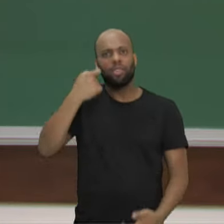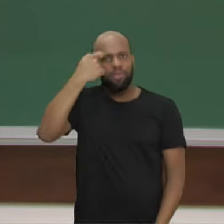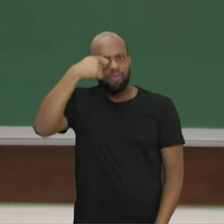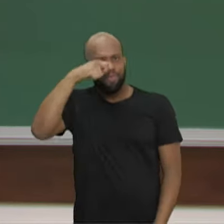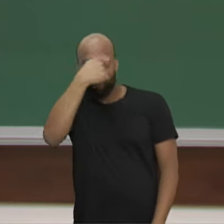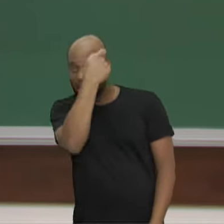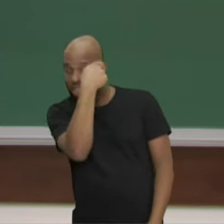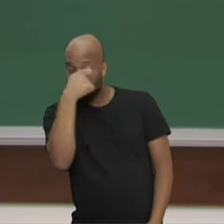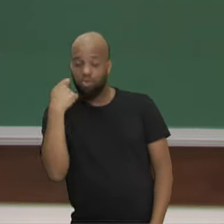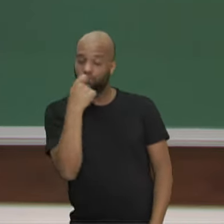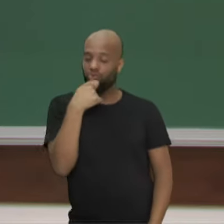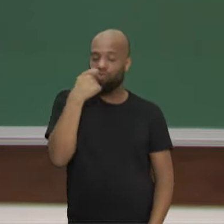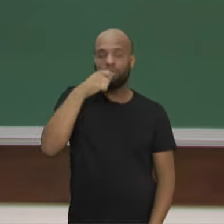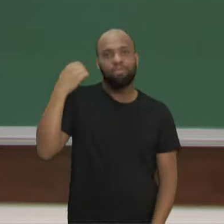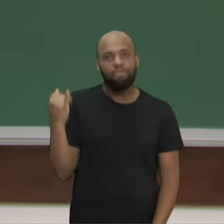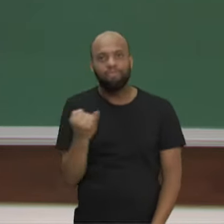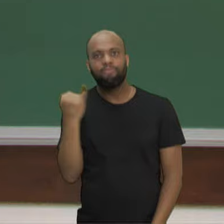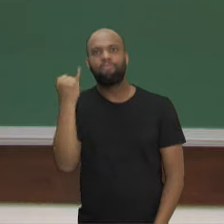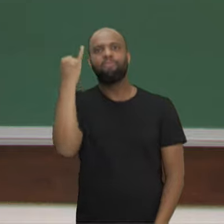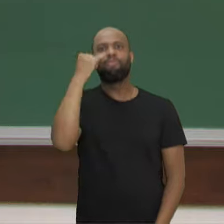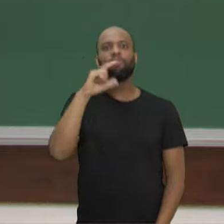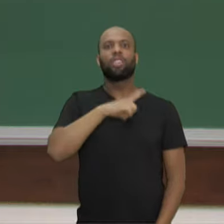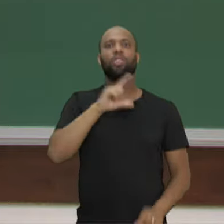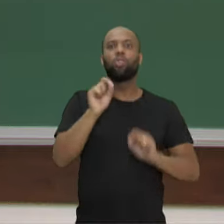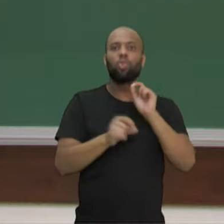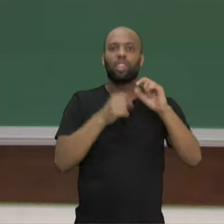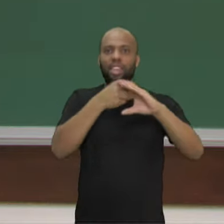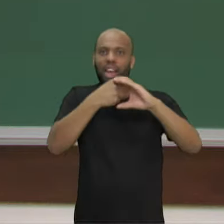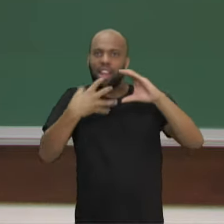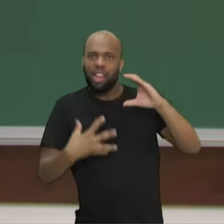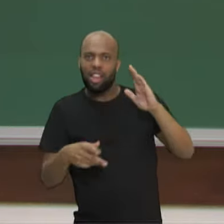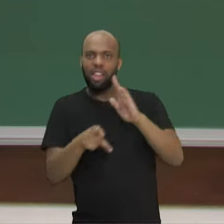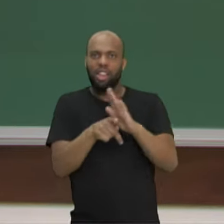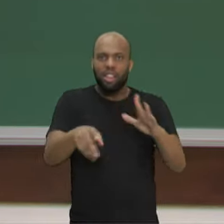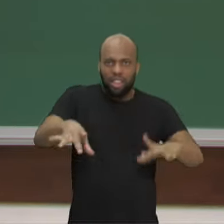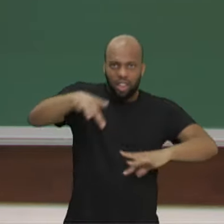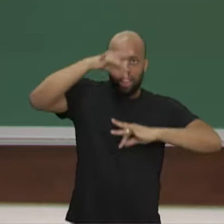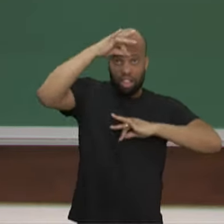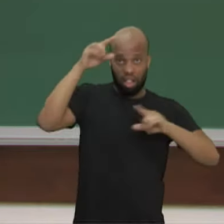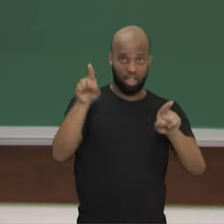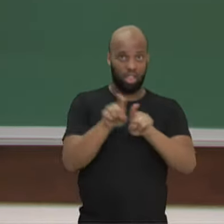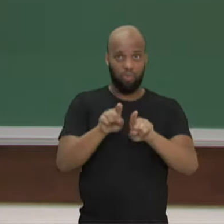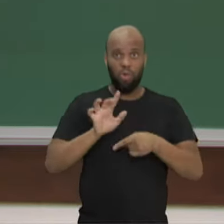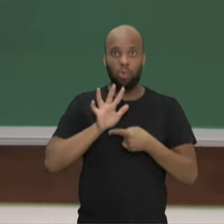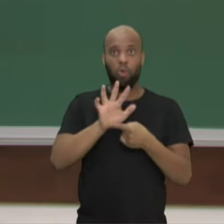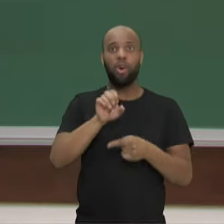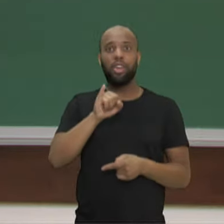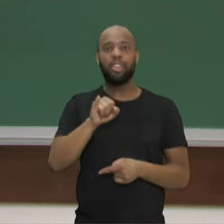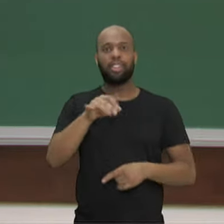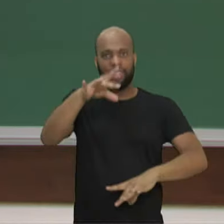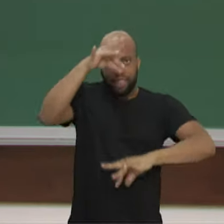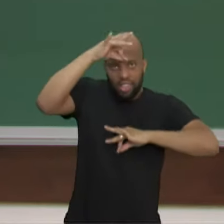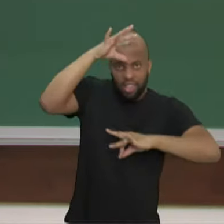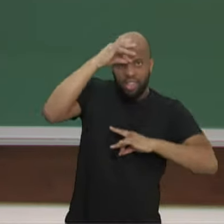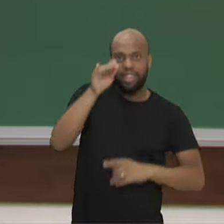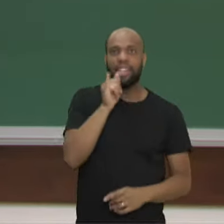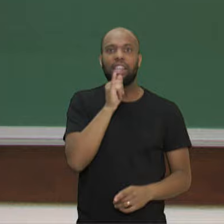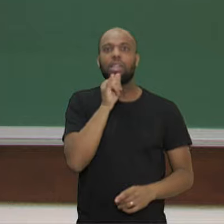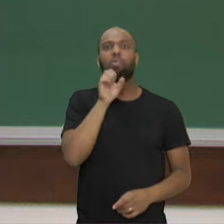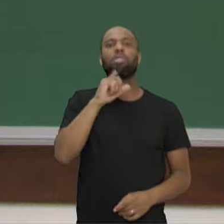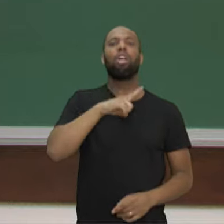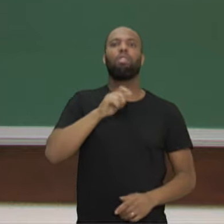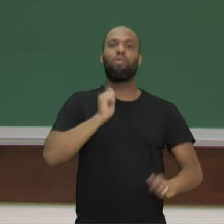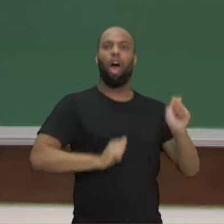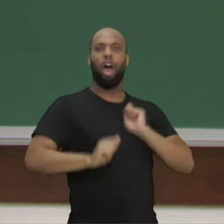muito importante e vai trazer essa caracterização para a personagem, demonstrando se o personagem, né, por exemplo, uma atriz